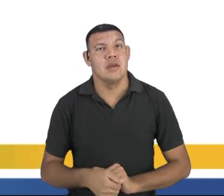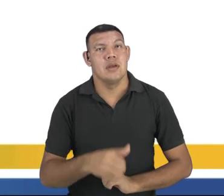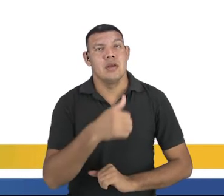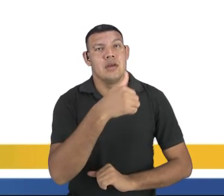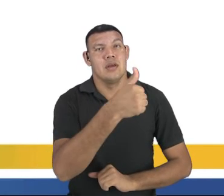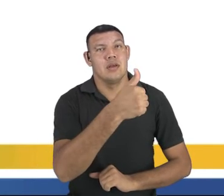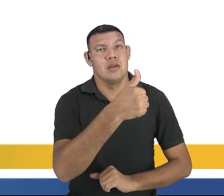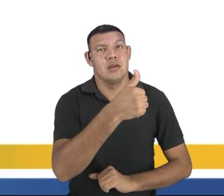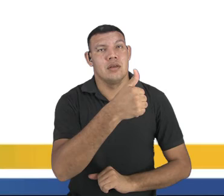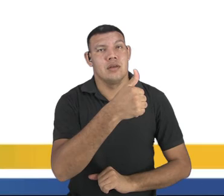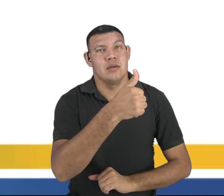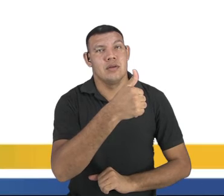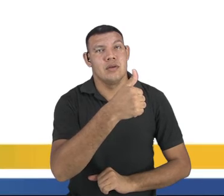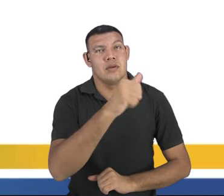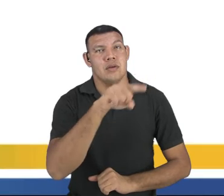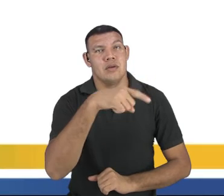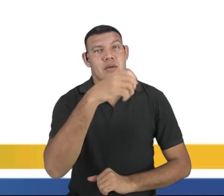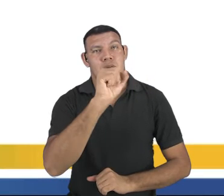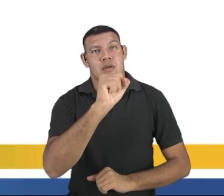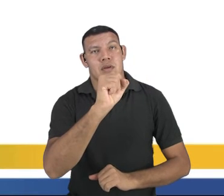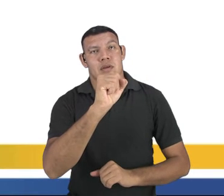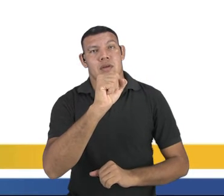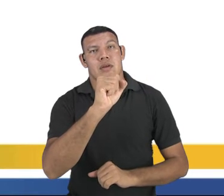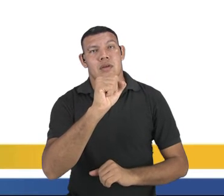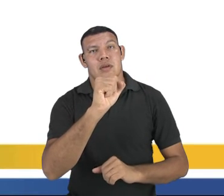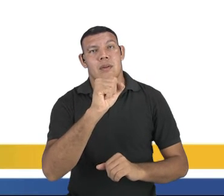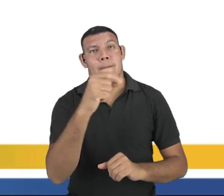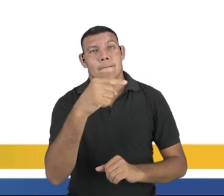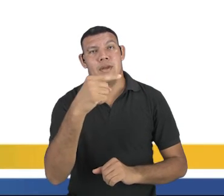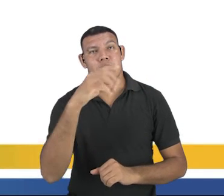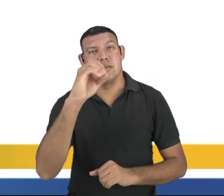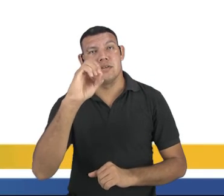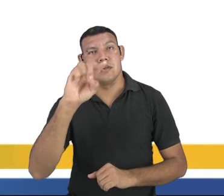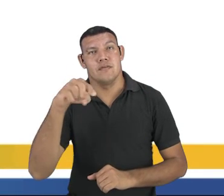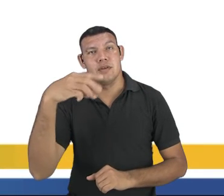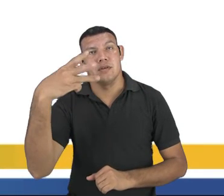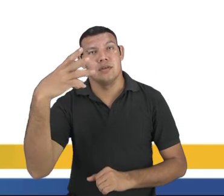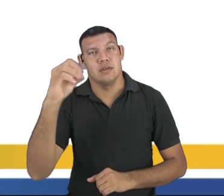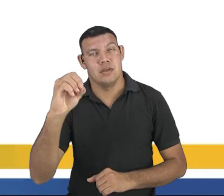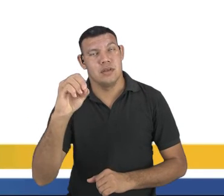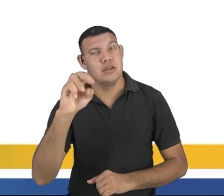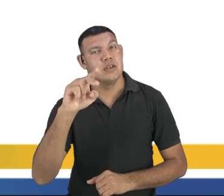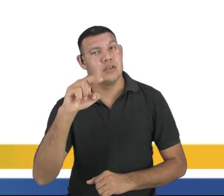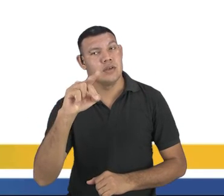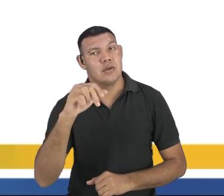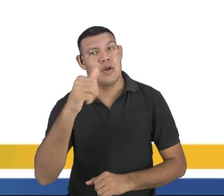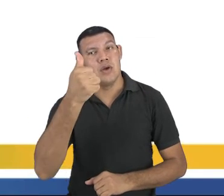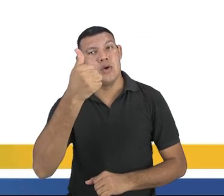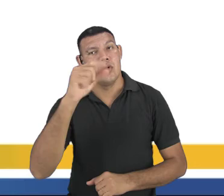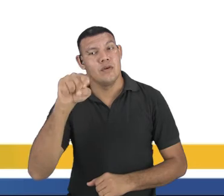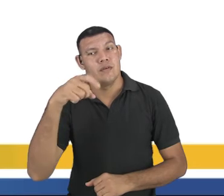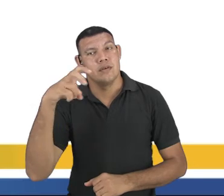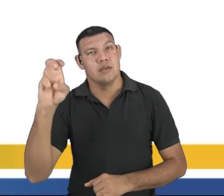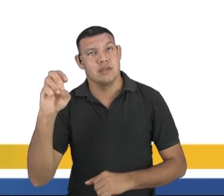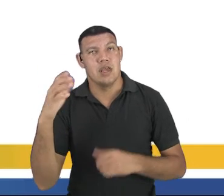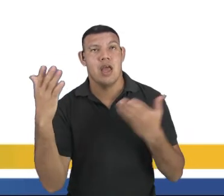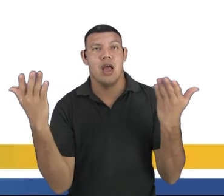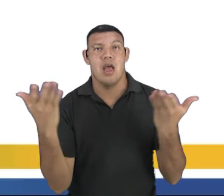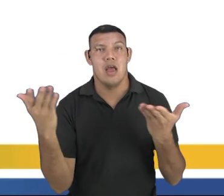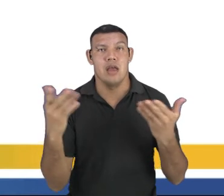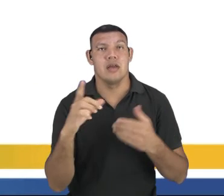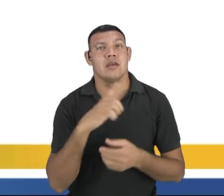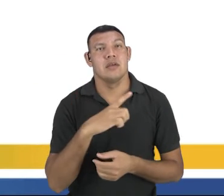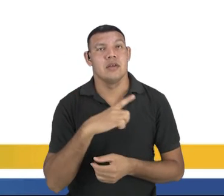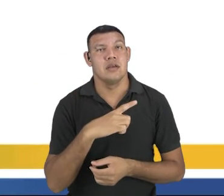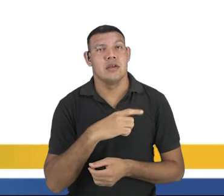1,8, 0,3. Né? Que nesse caso aqui dá 1,5. Agora aqui é o seguinte, pessoal. Eu tenho